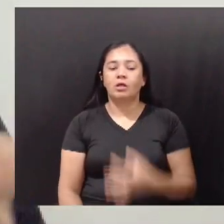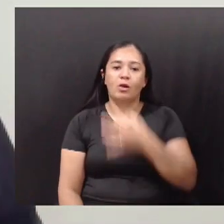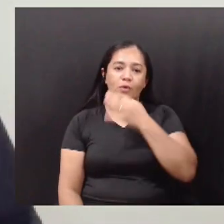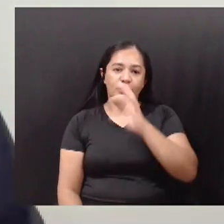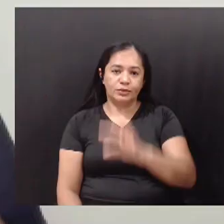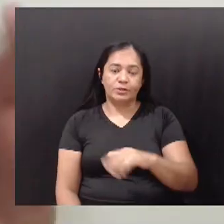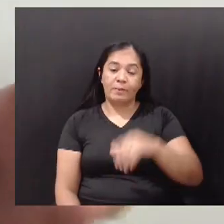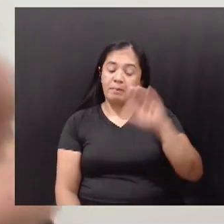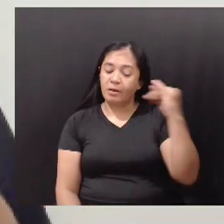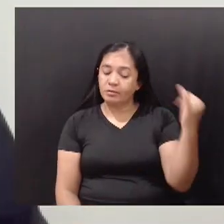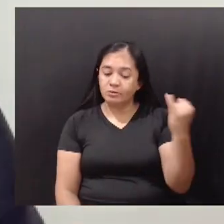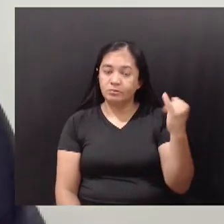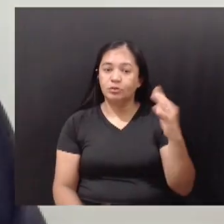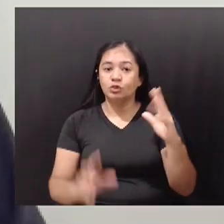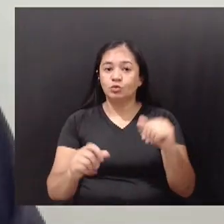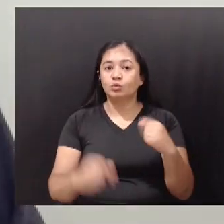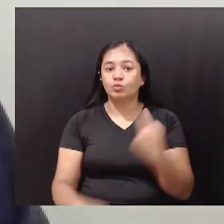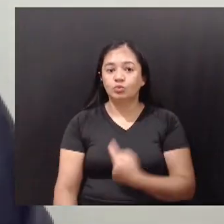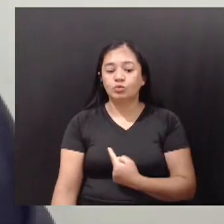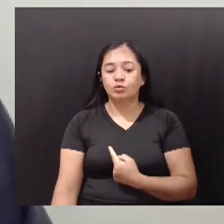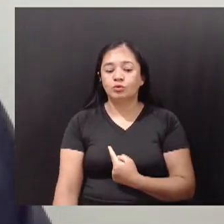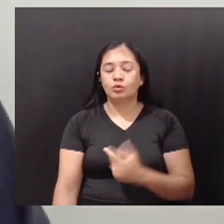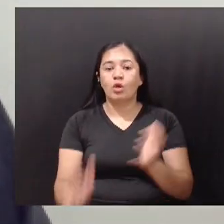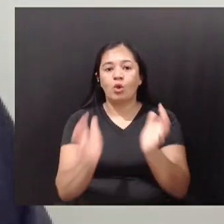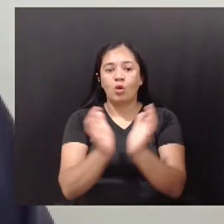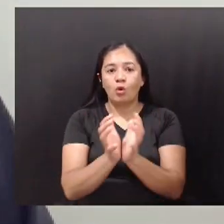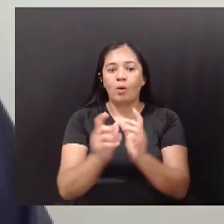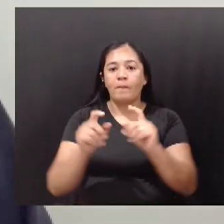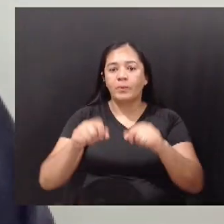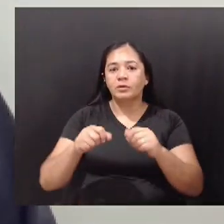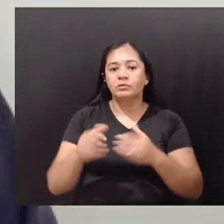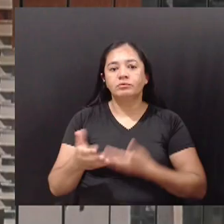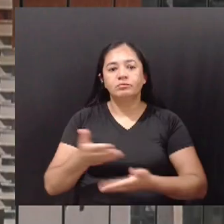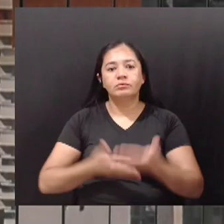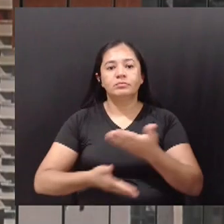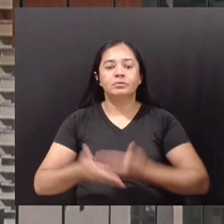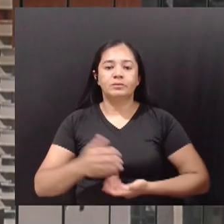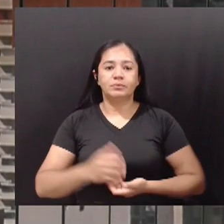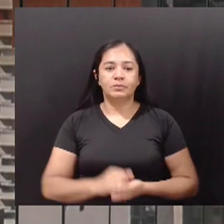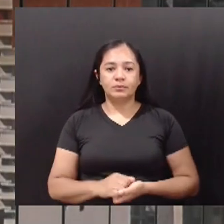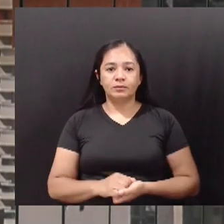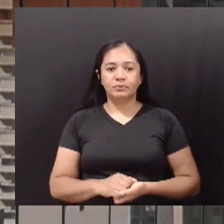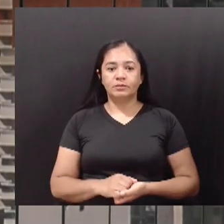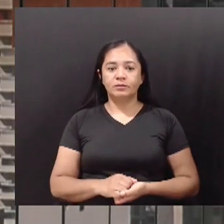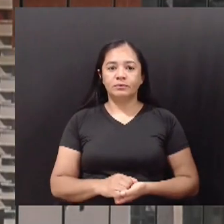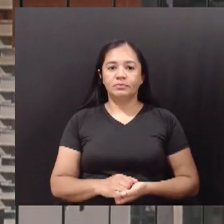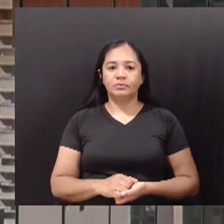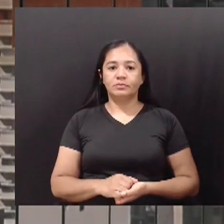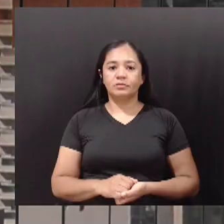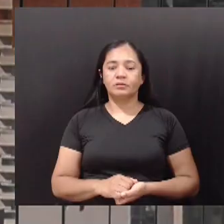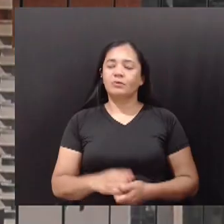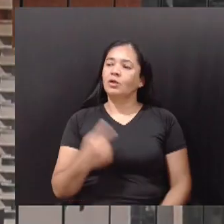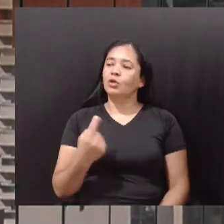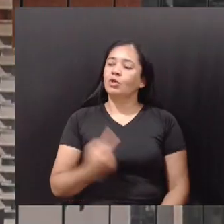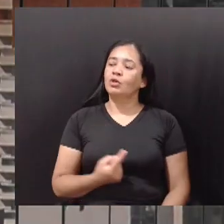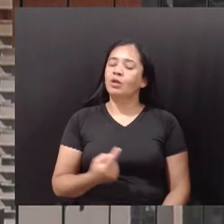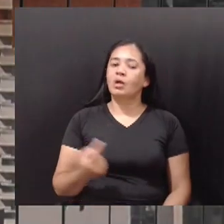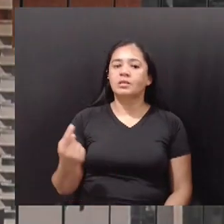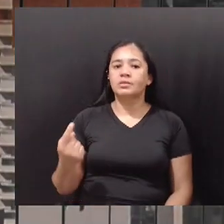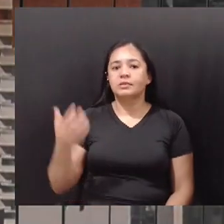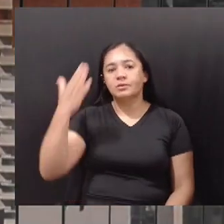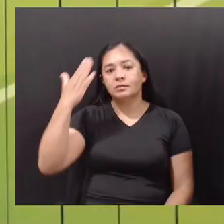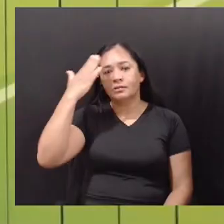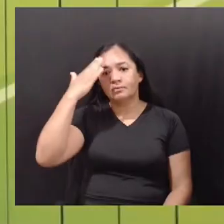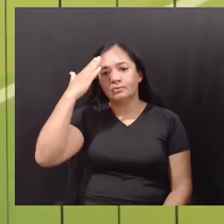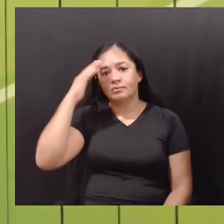todos nós, em conjunto, podemos colaborar com isso. Federico, quando a gente ouve